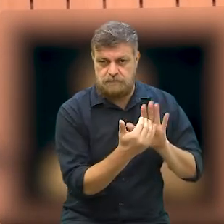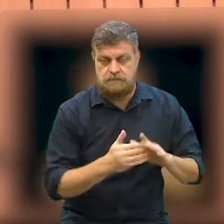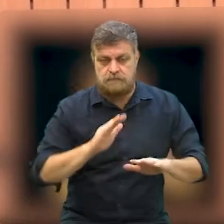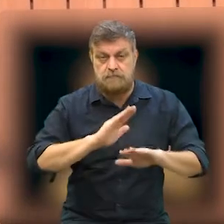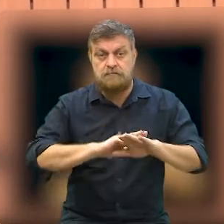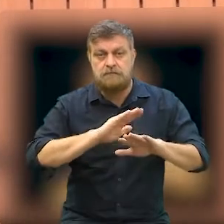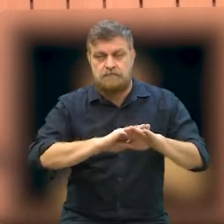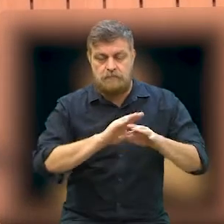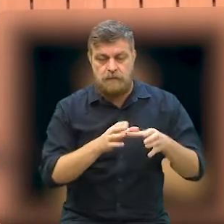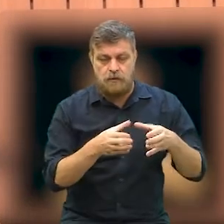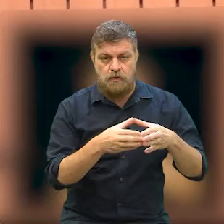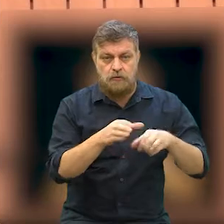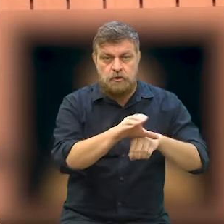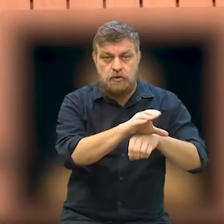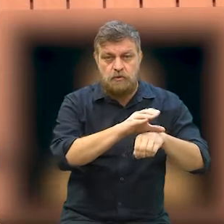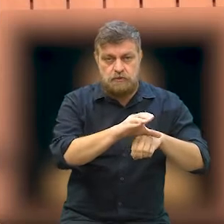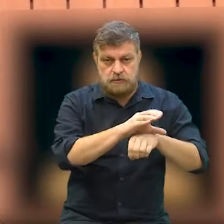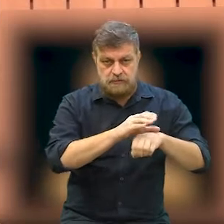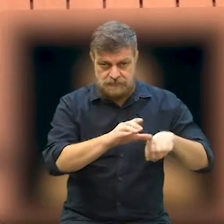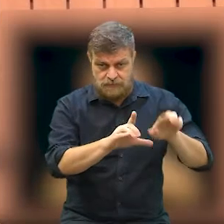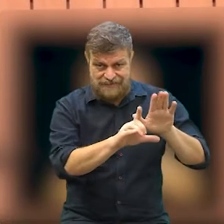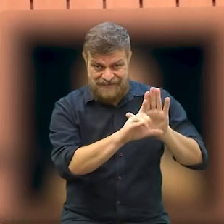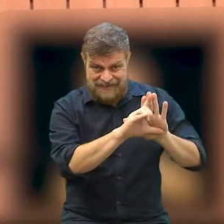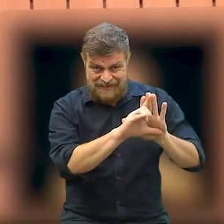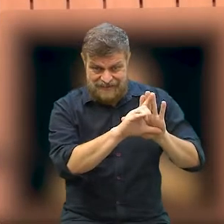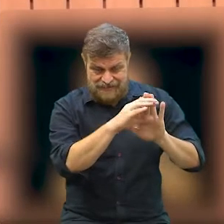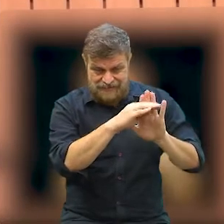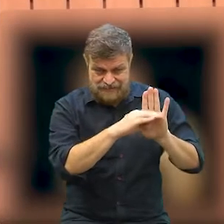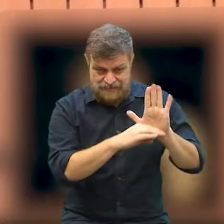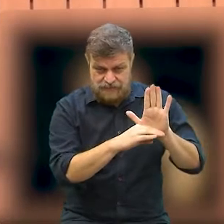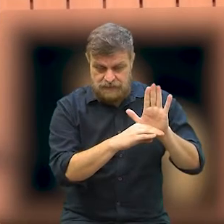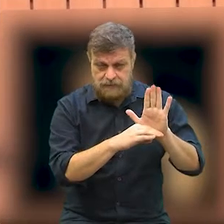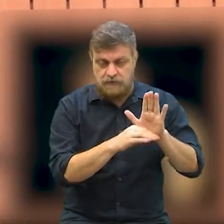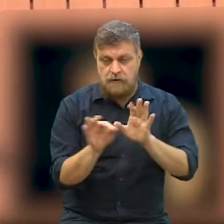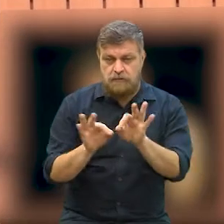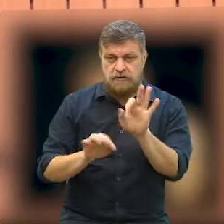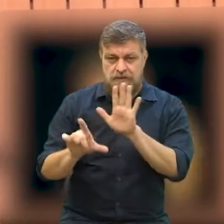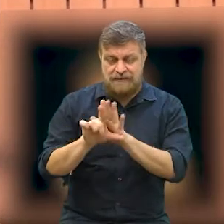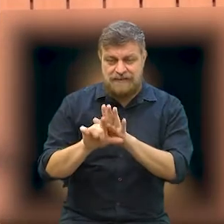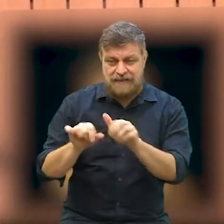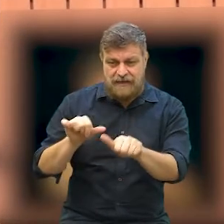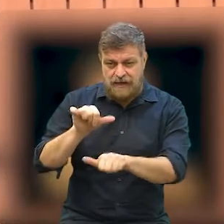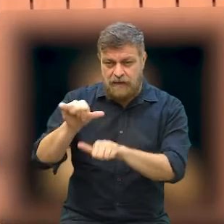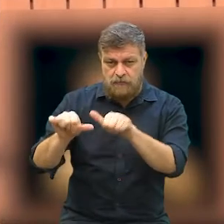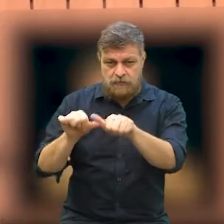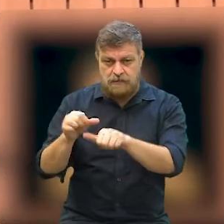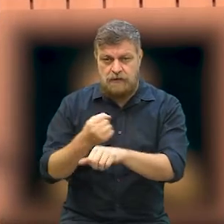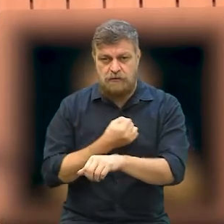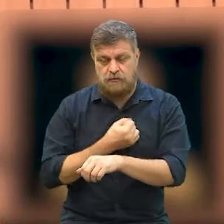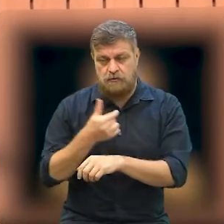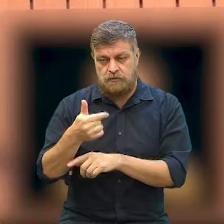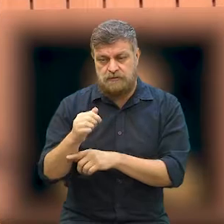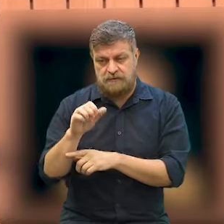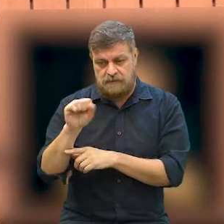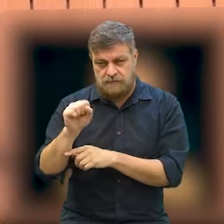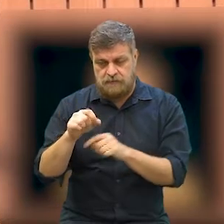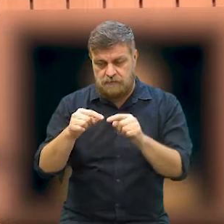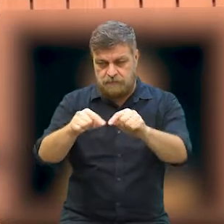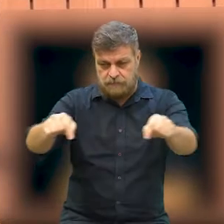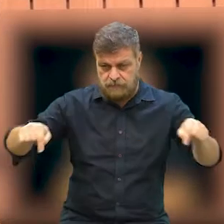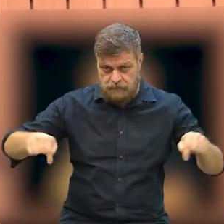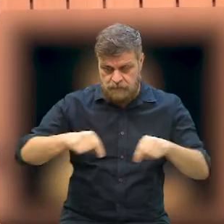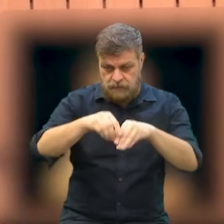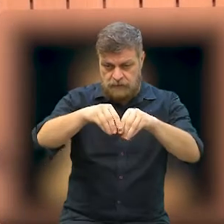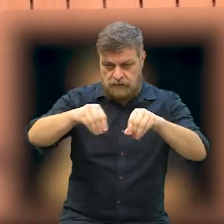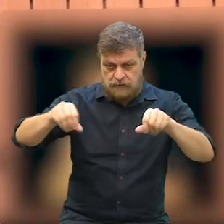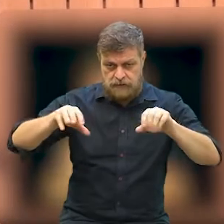da câmara promovida pela comissão de consultar legalidade para debater um projeto de alteração da lei 208 que a lei de